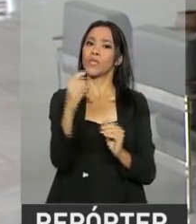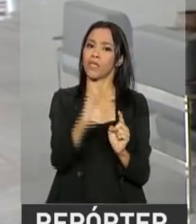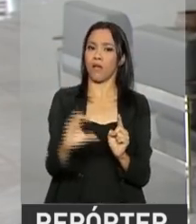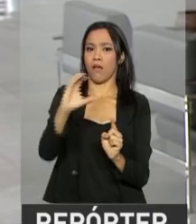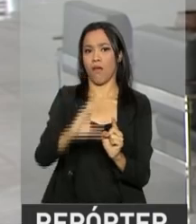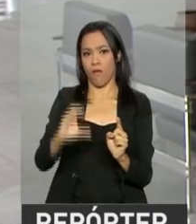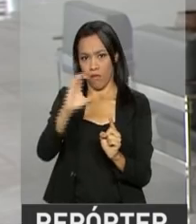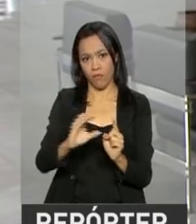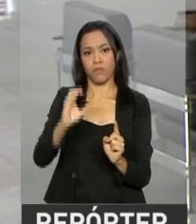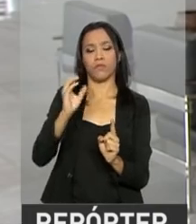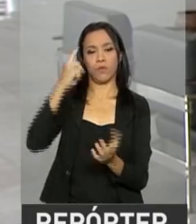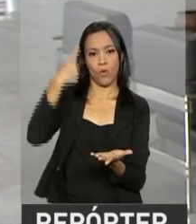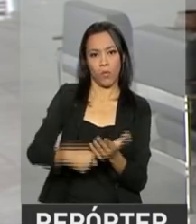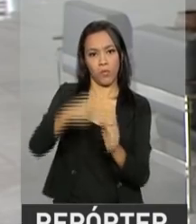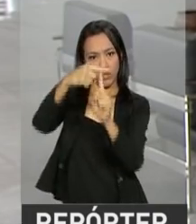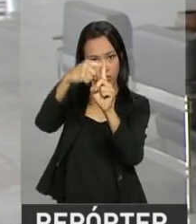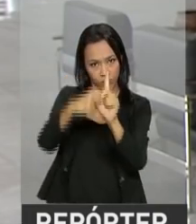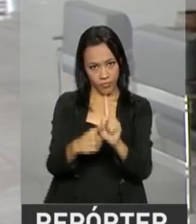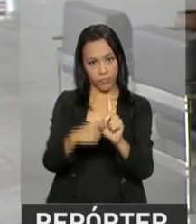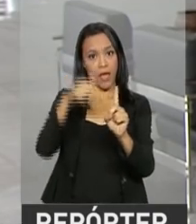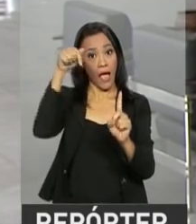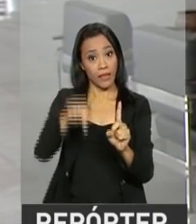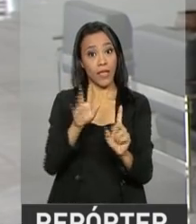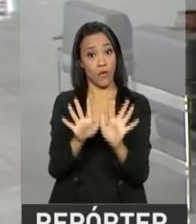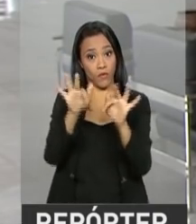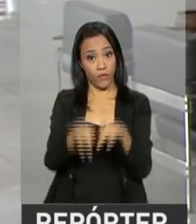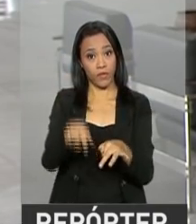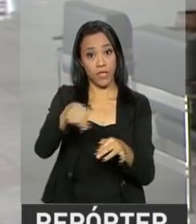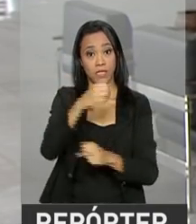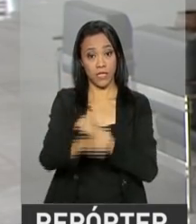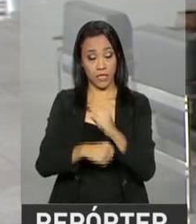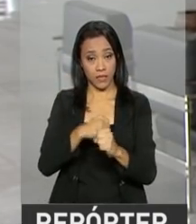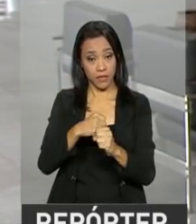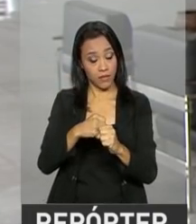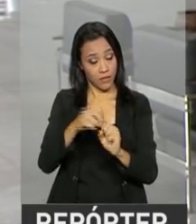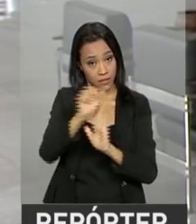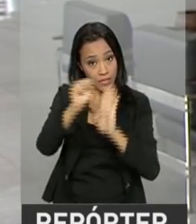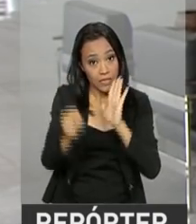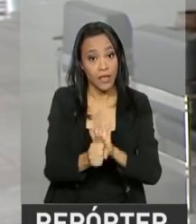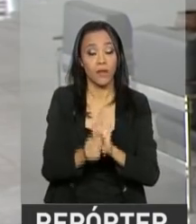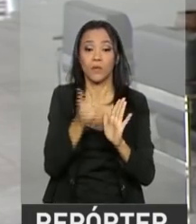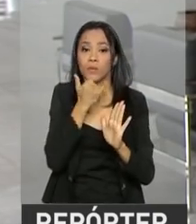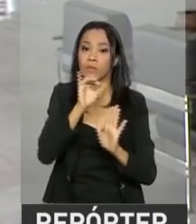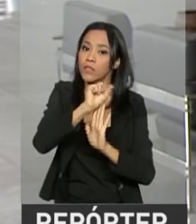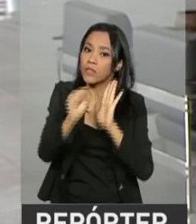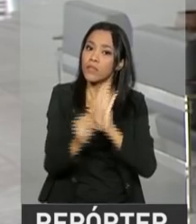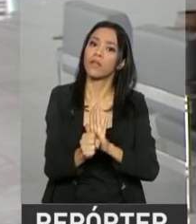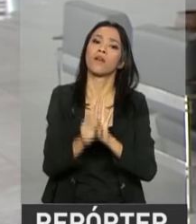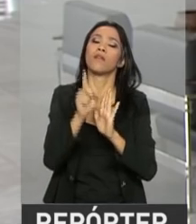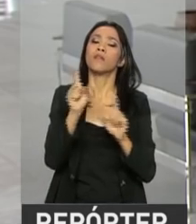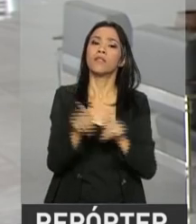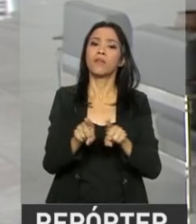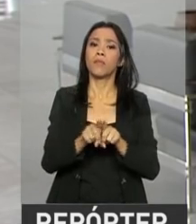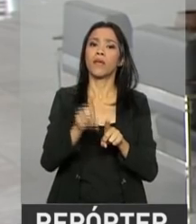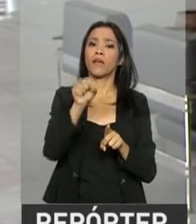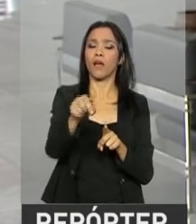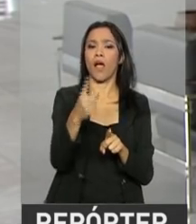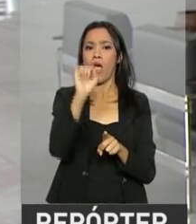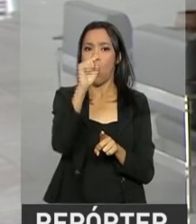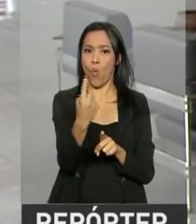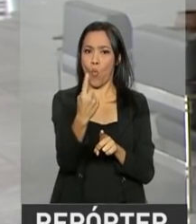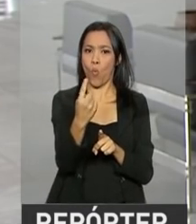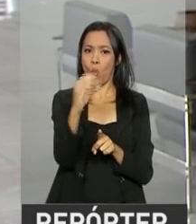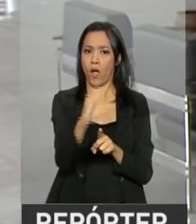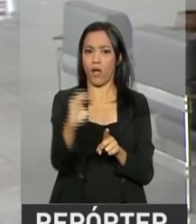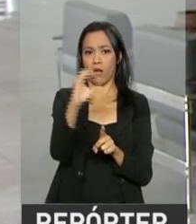graus Celsius até o fim deste século, mas também com esforços para limitar esse aumento médio da temperatura global a